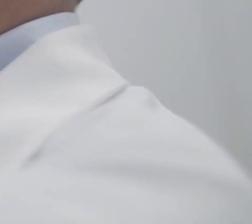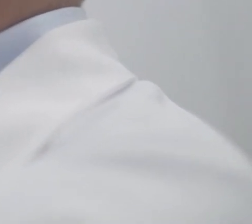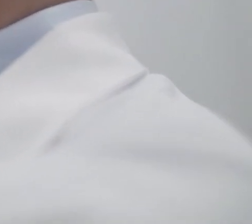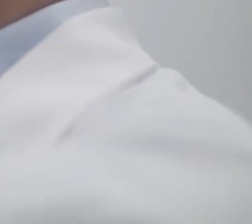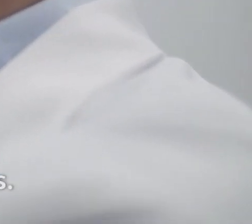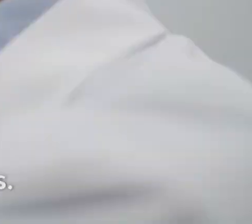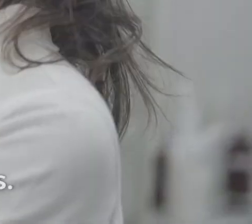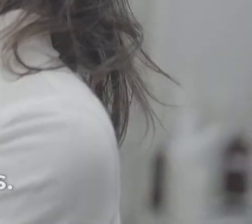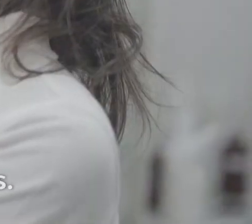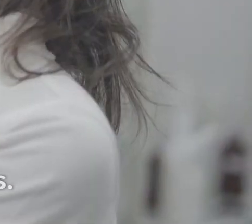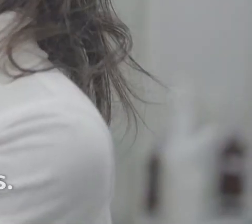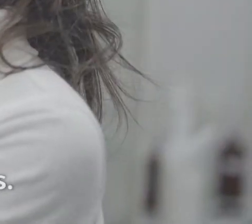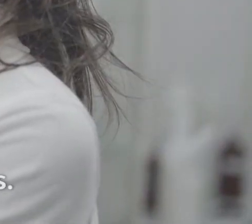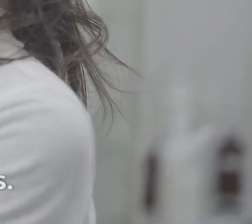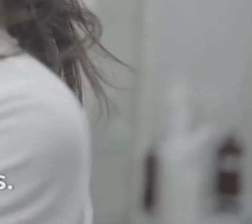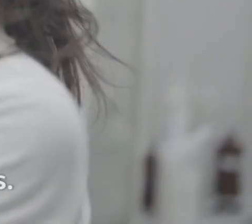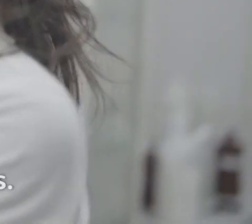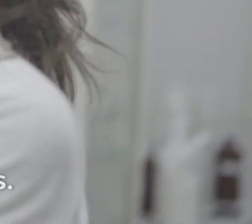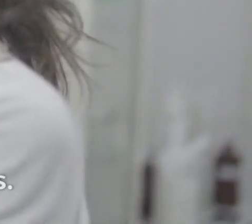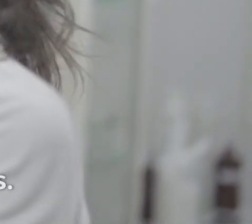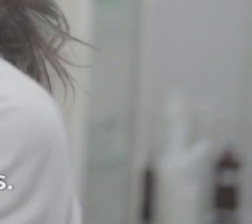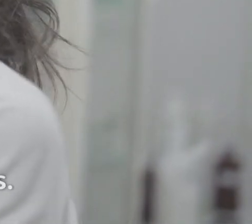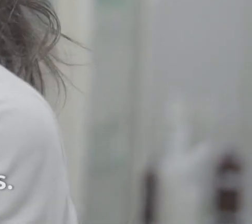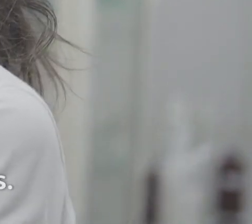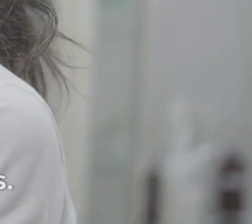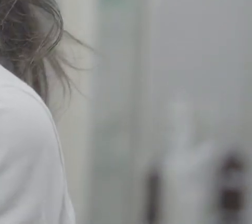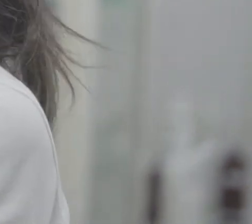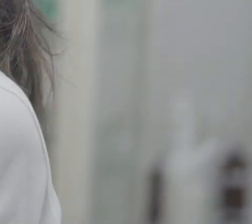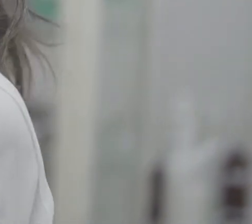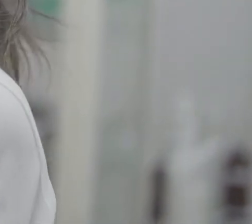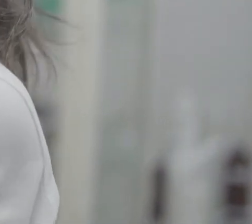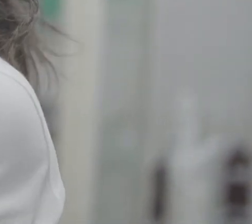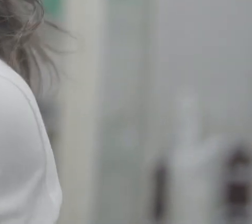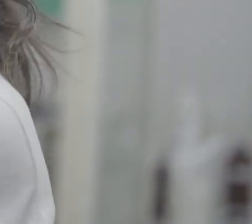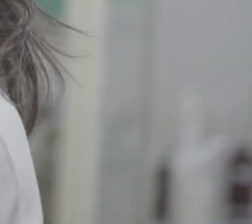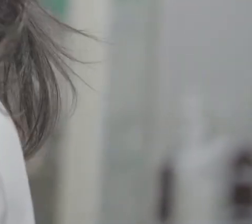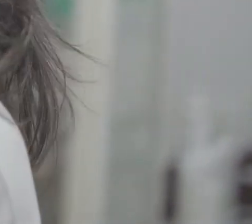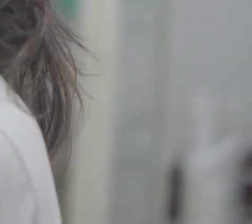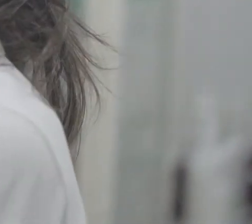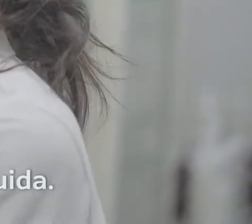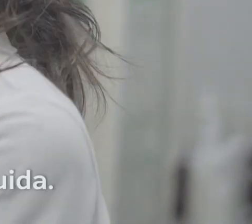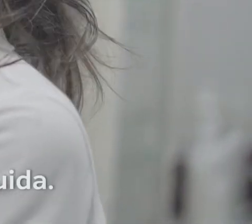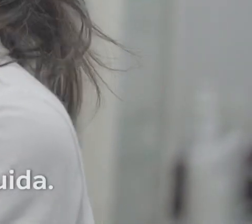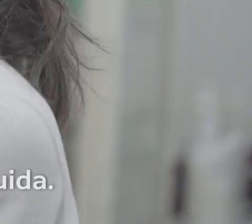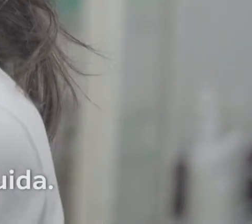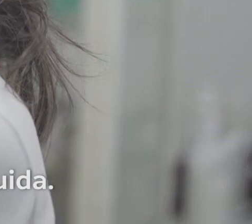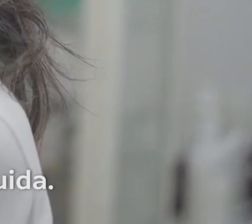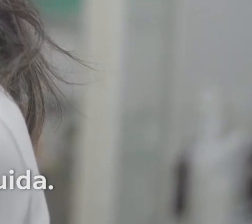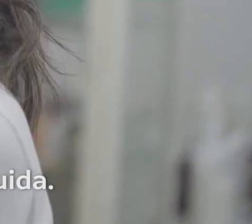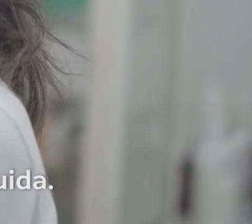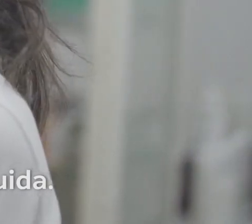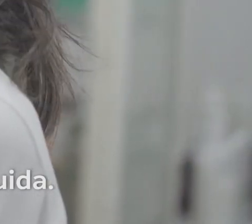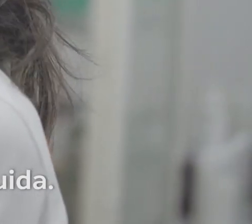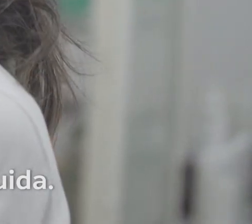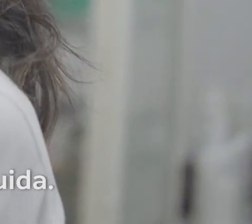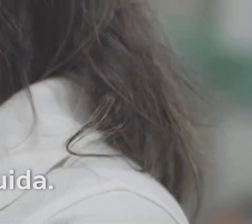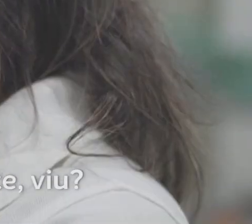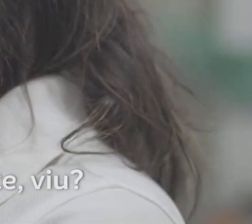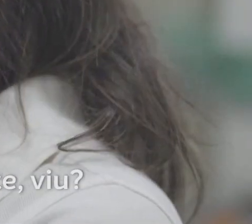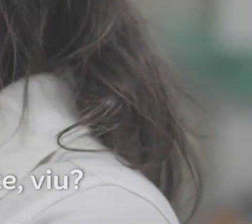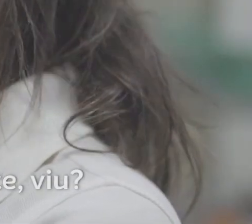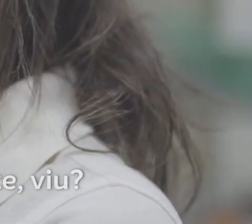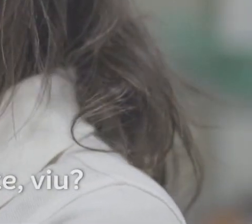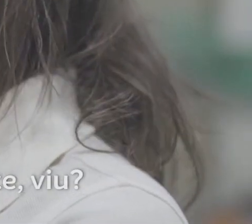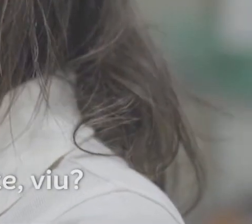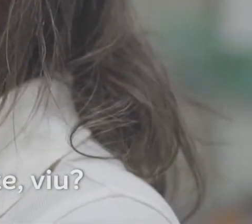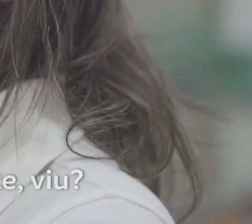boca. Essa semana eu já trouxe 5 animais. Toda semana nessa faixa. Porque a gente tem muitos animais que cuida. Se